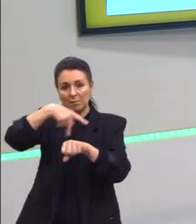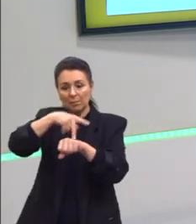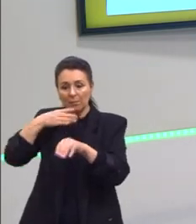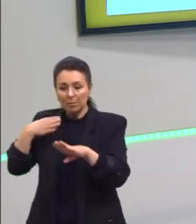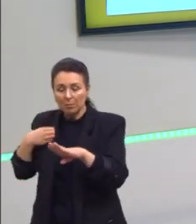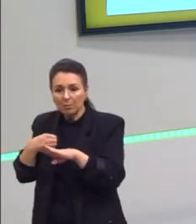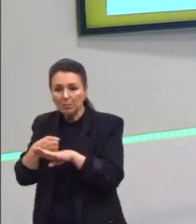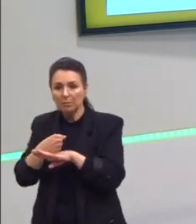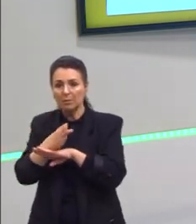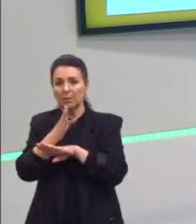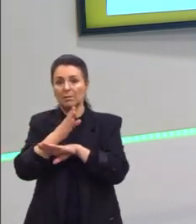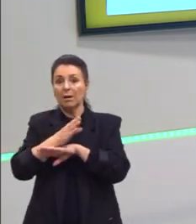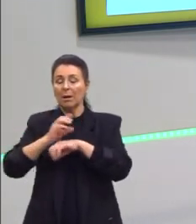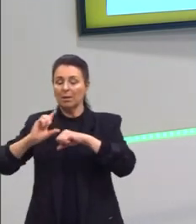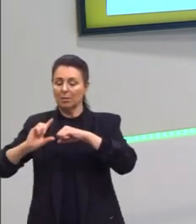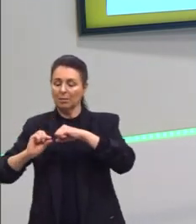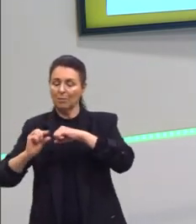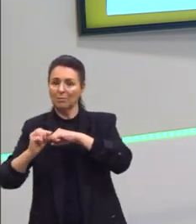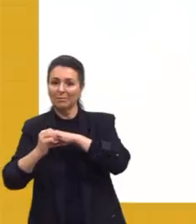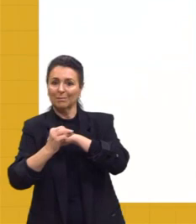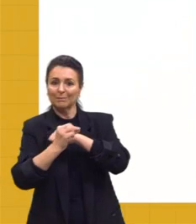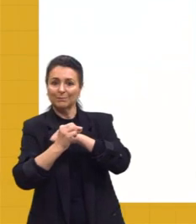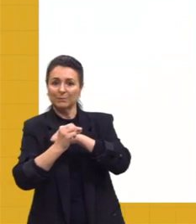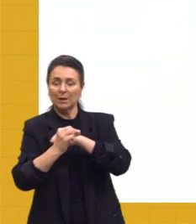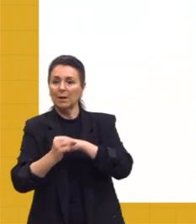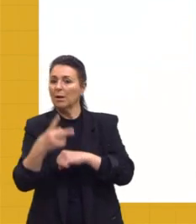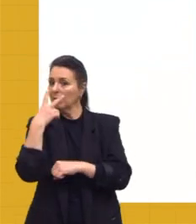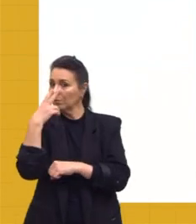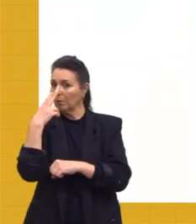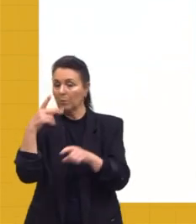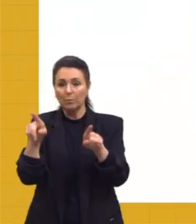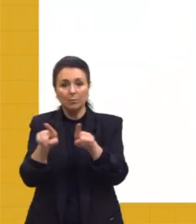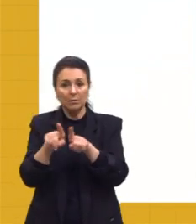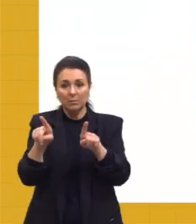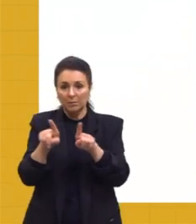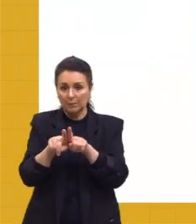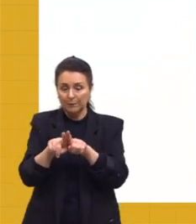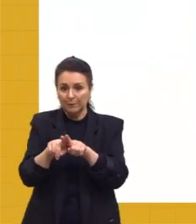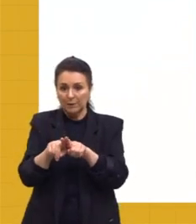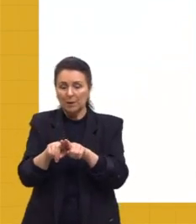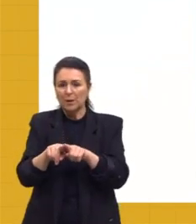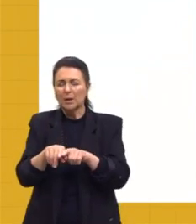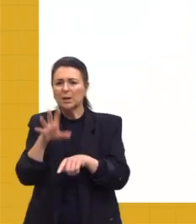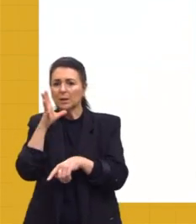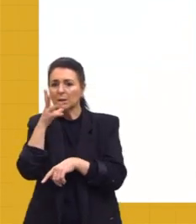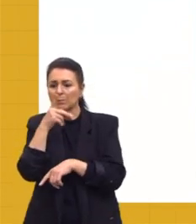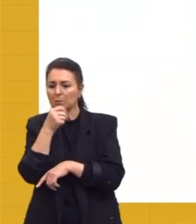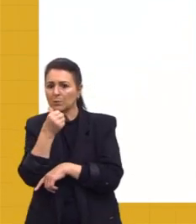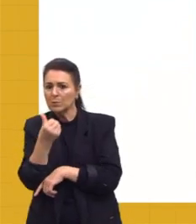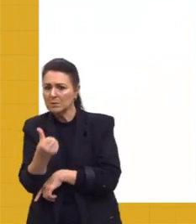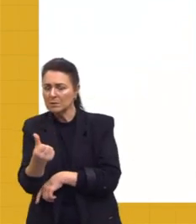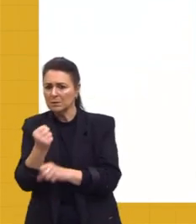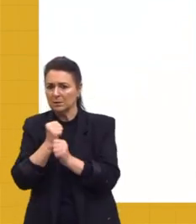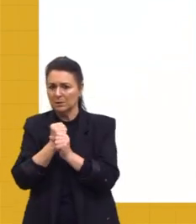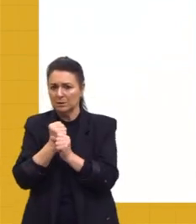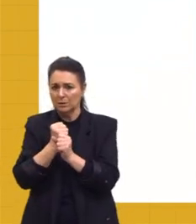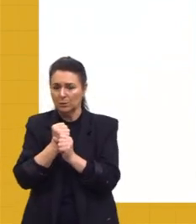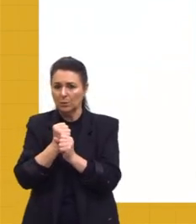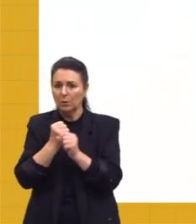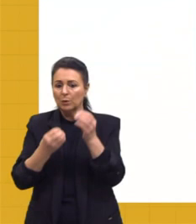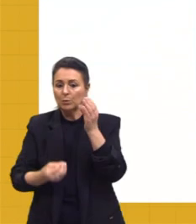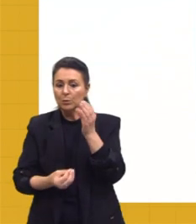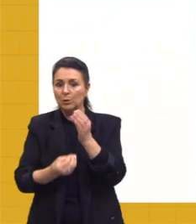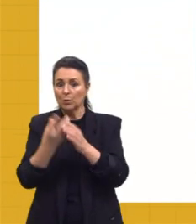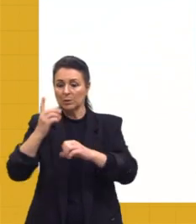ingressem na outra tá a gurizada é a mesma coisa por quê que justamente Demorou aí seis anos e quando